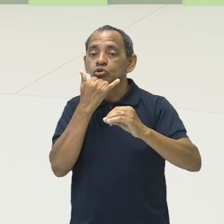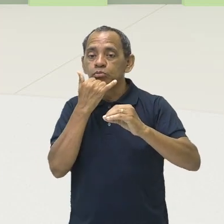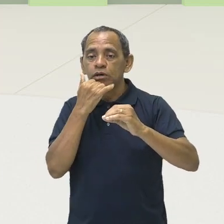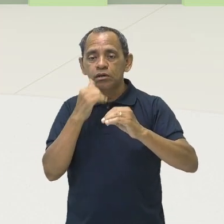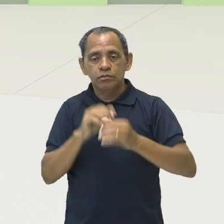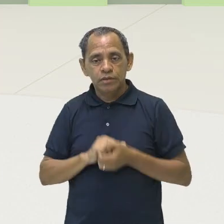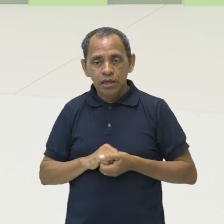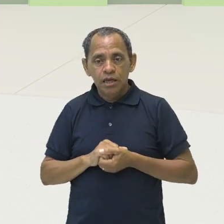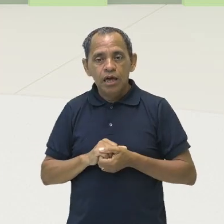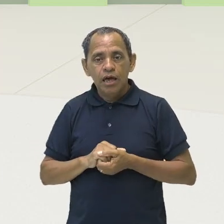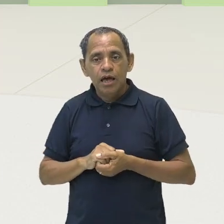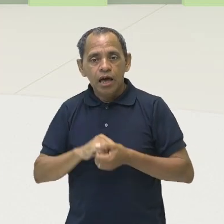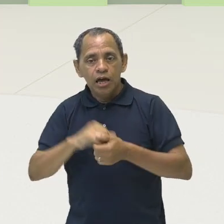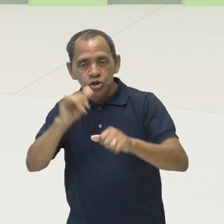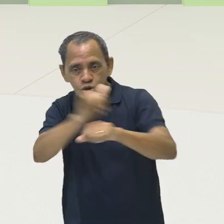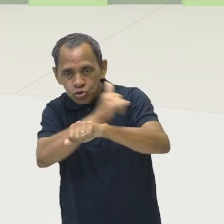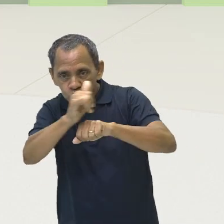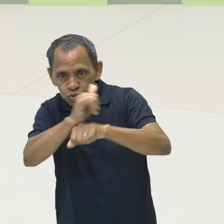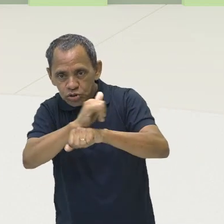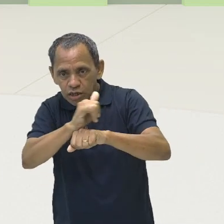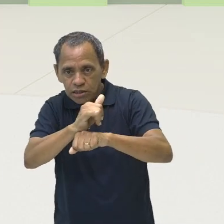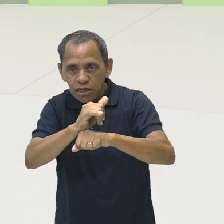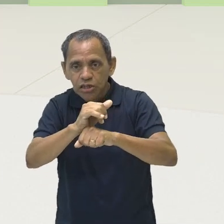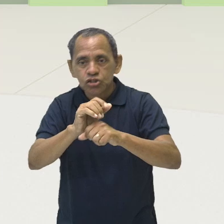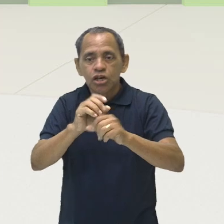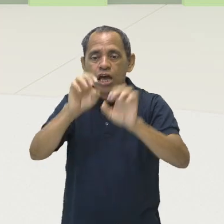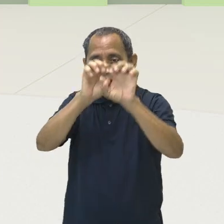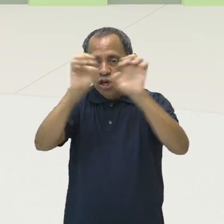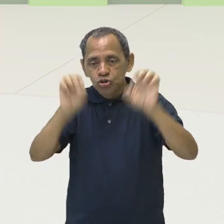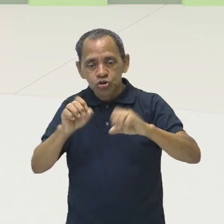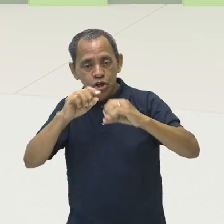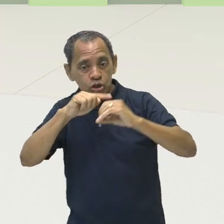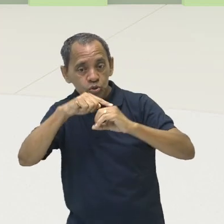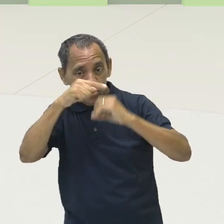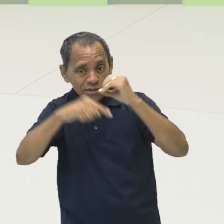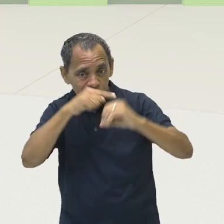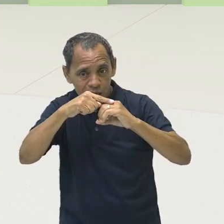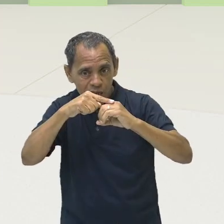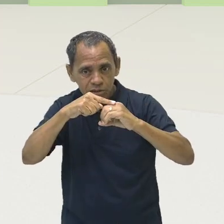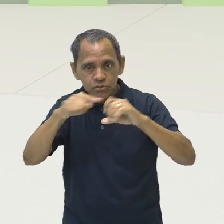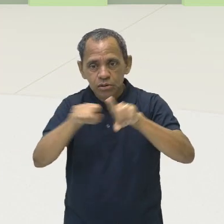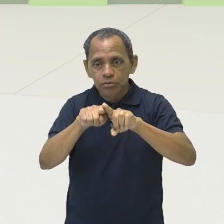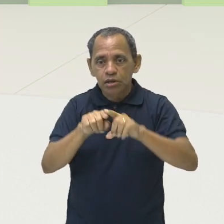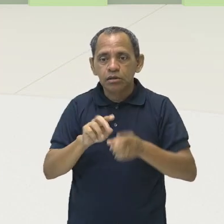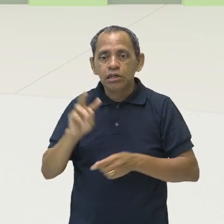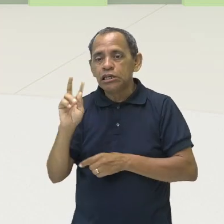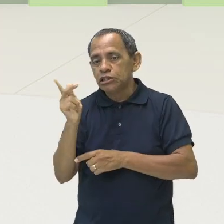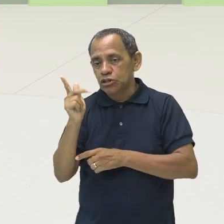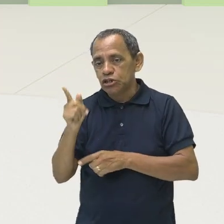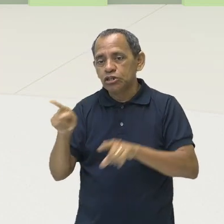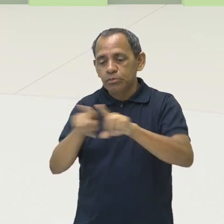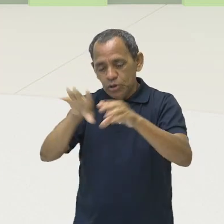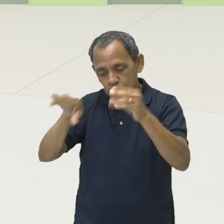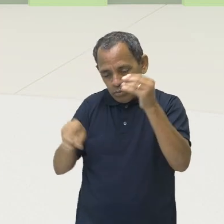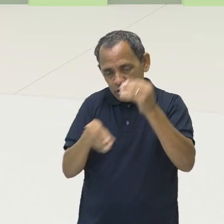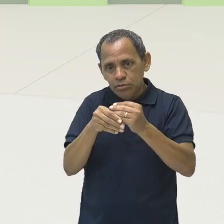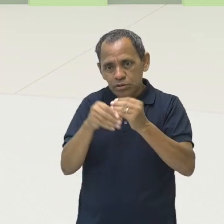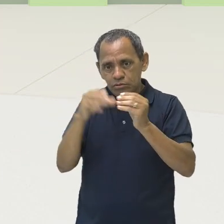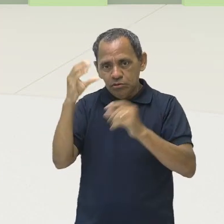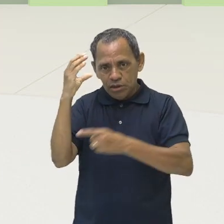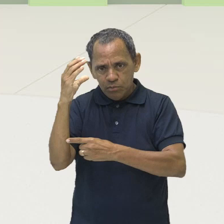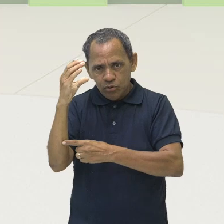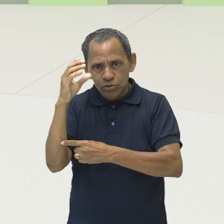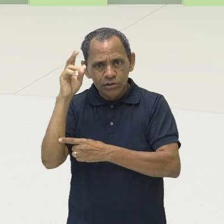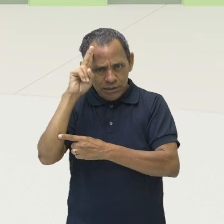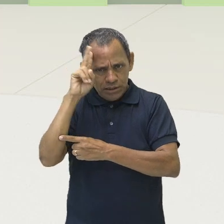tiver carbono, quando eu falo carbono, também estou falando ali dos hidrogênios, porque os hidrogênios complementam o carbono. Lembram-se, o